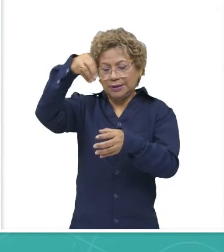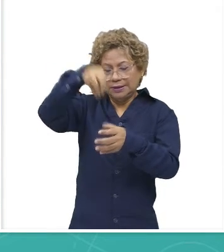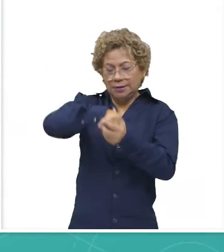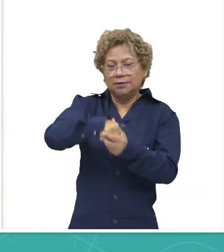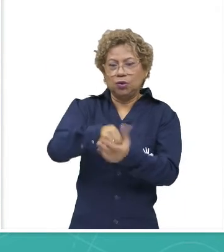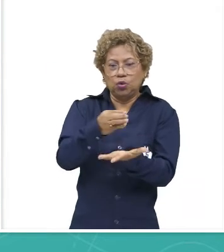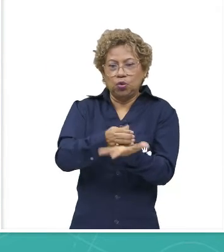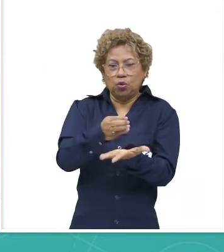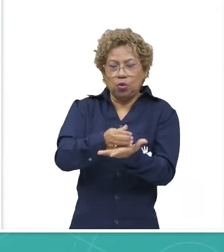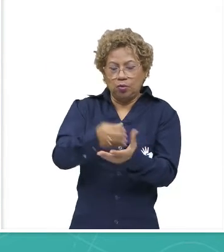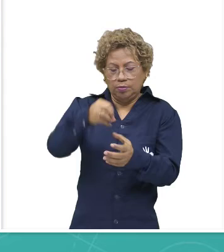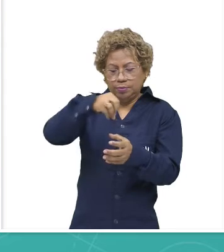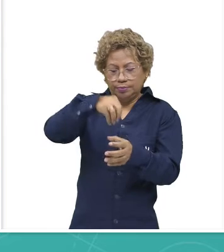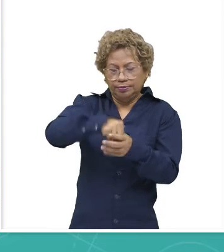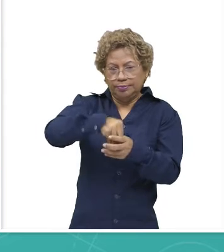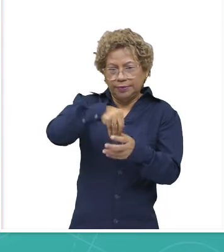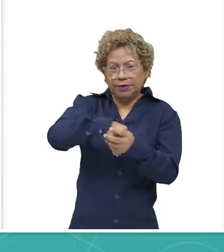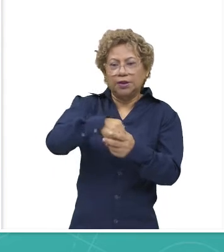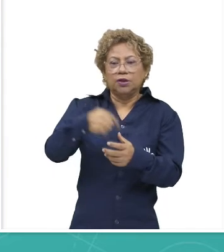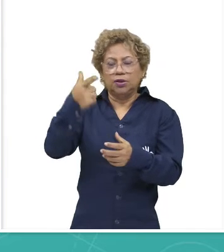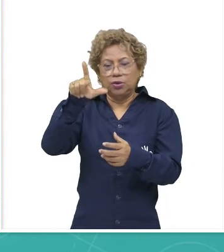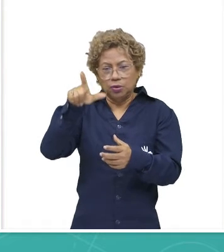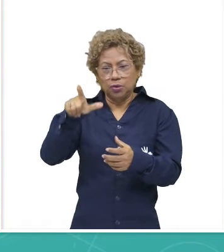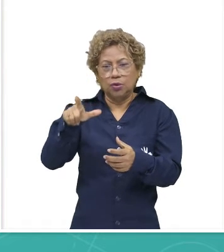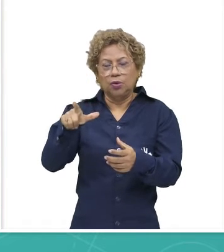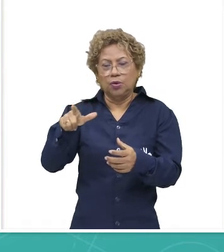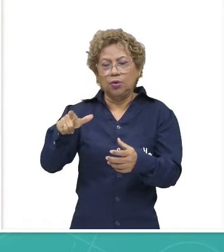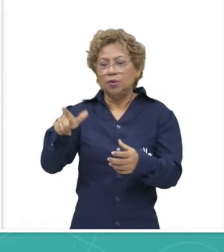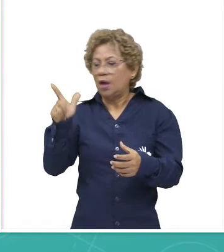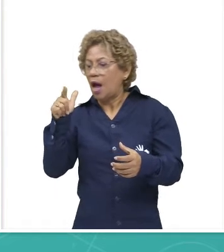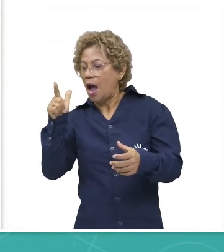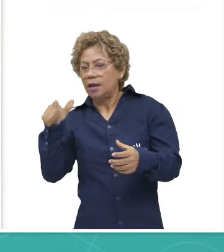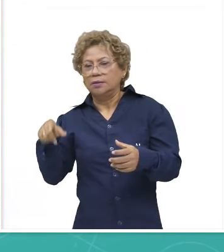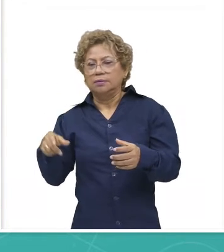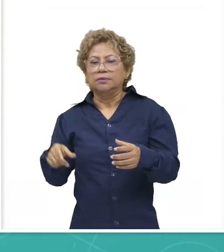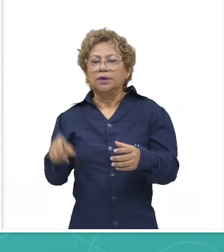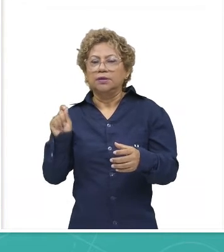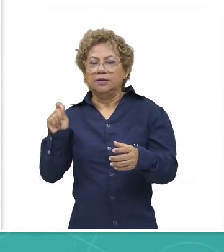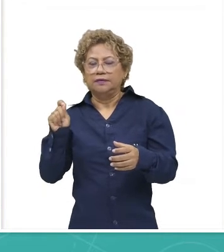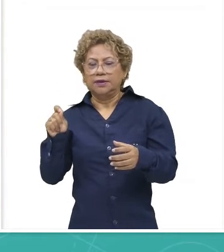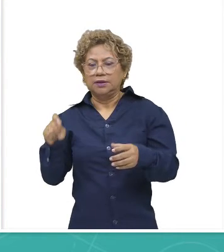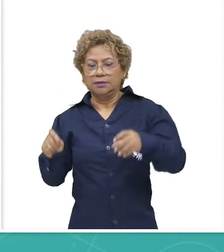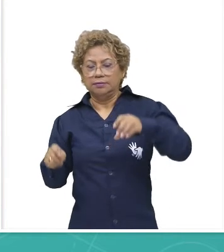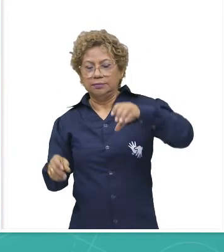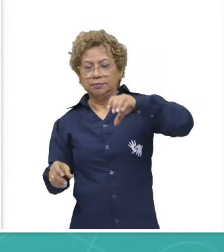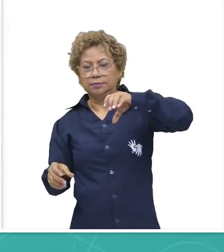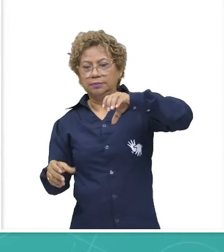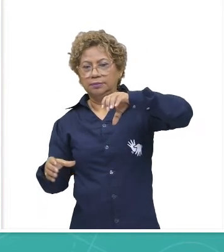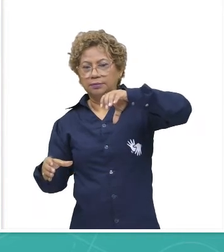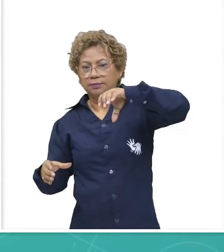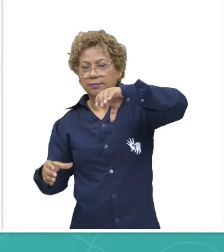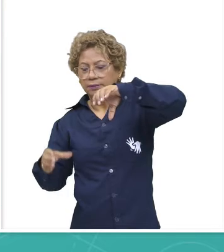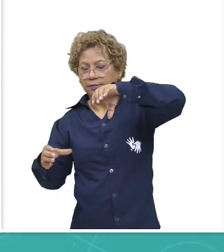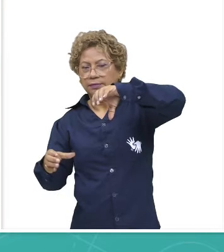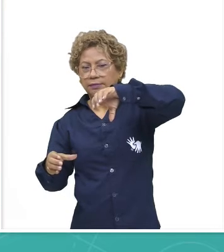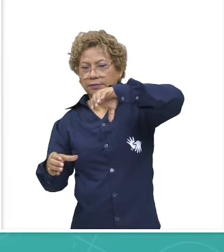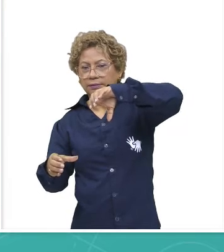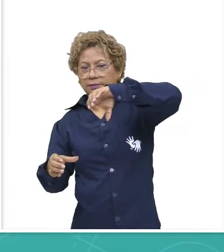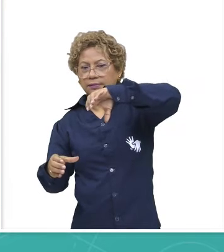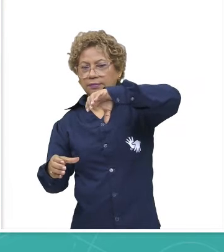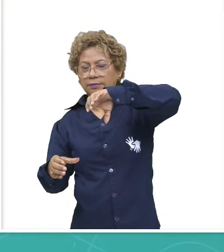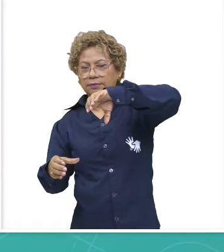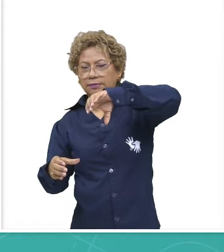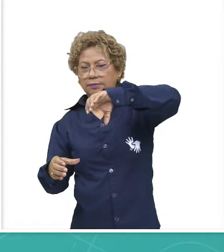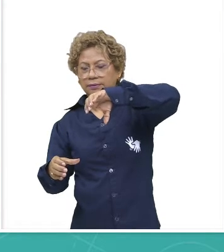Em uma outra vasilha, você enche de água. E você vira o copo de boca para baixo sem inclinar. Mergulhe dentro